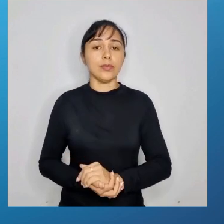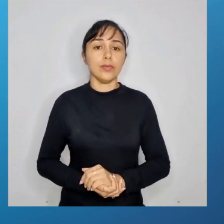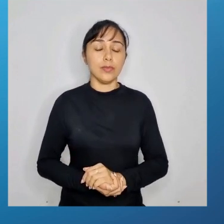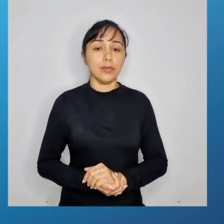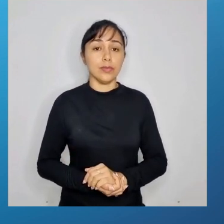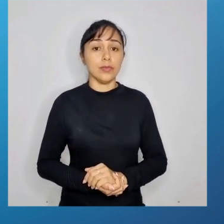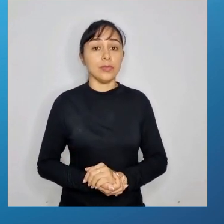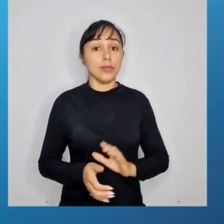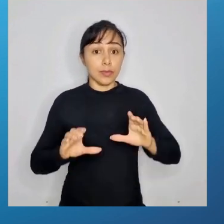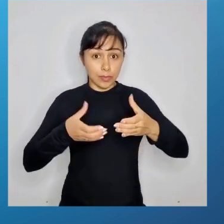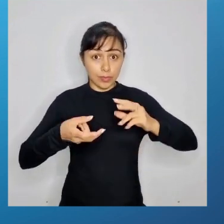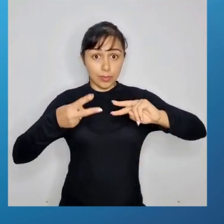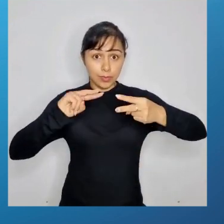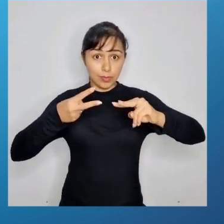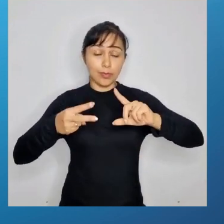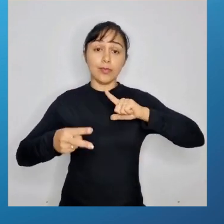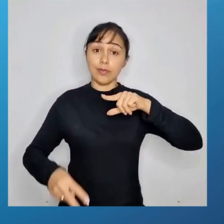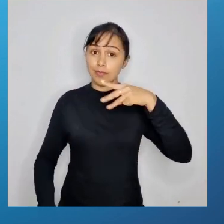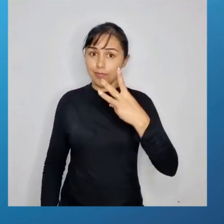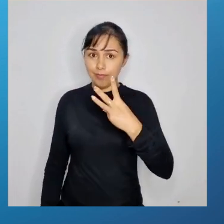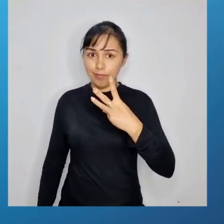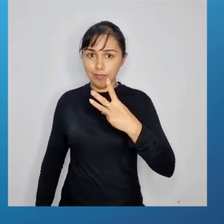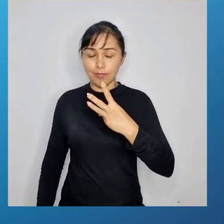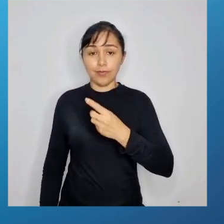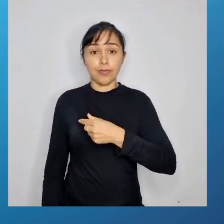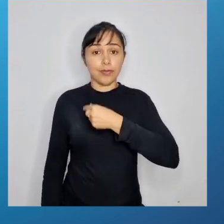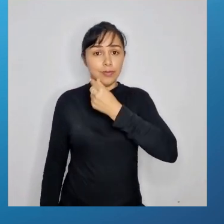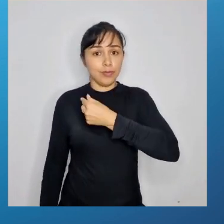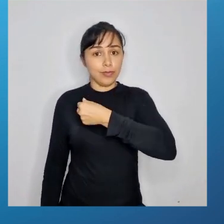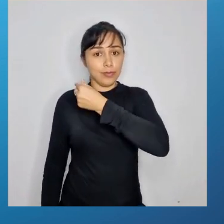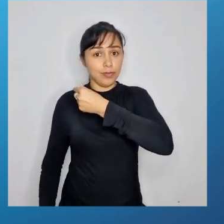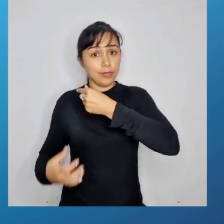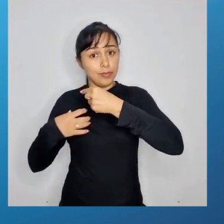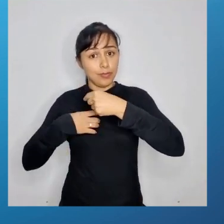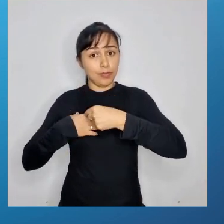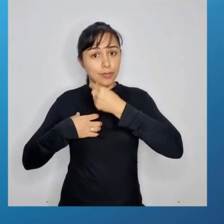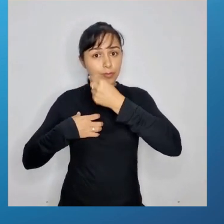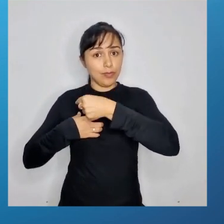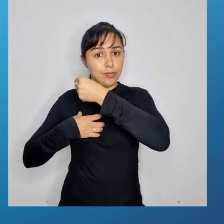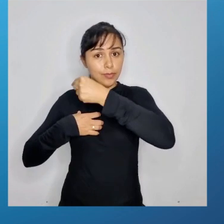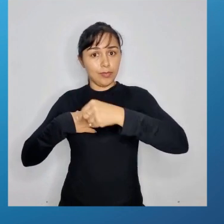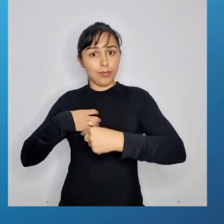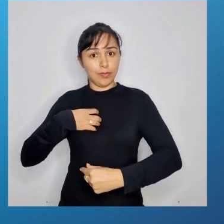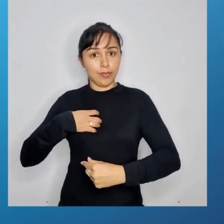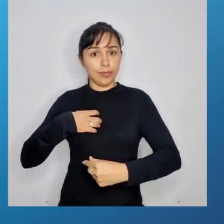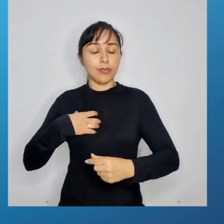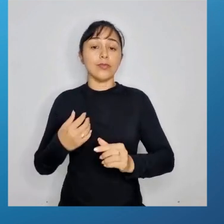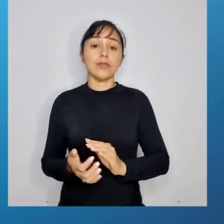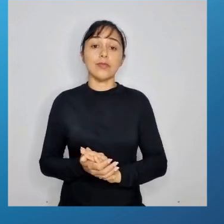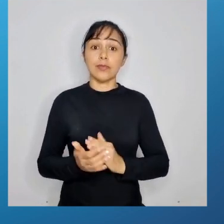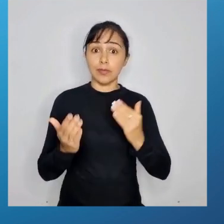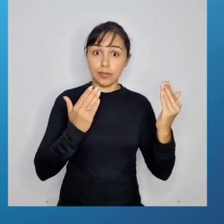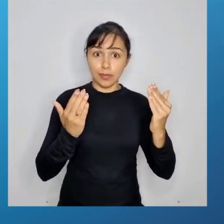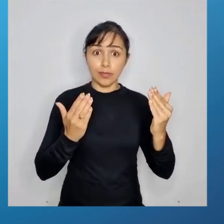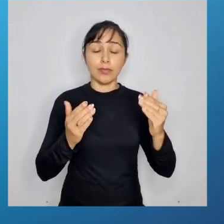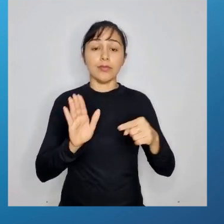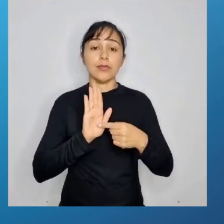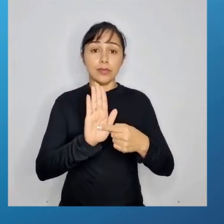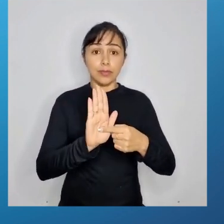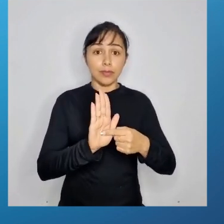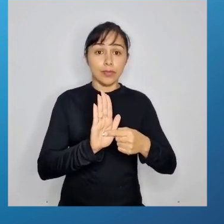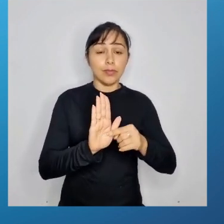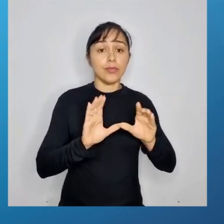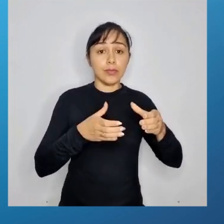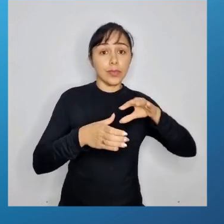no coração dos anfíbios, nós temos 3 cavidades, 2 átrios e um ventrículo. E por comparação, nós temos aqui um